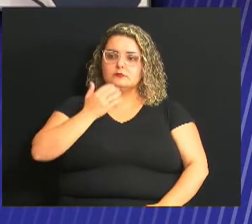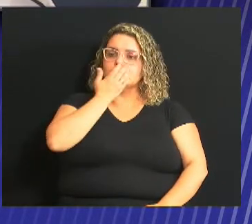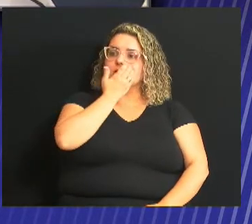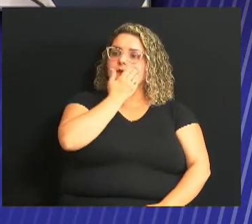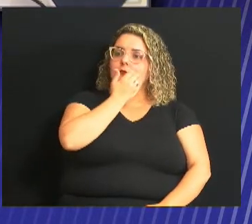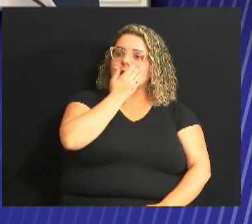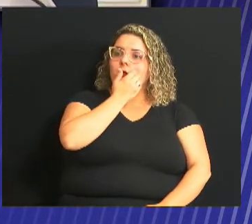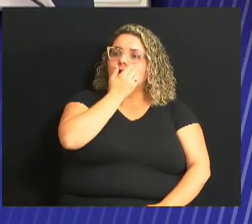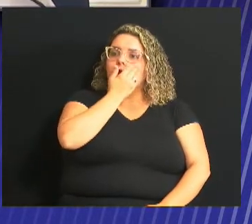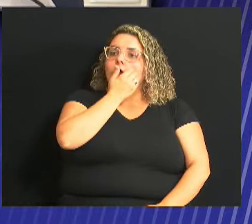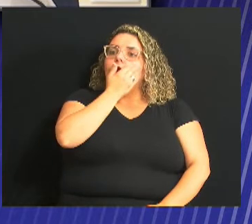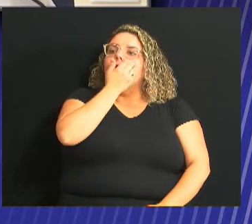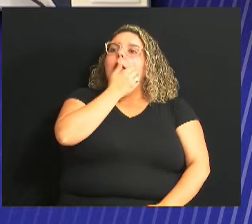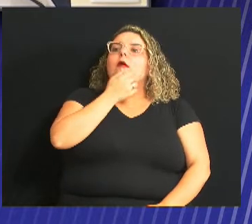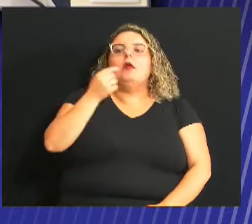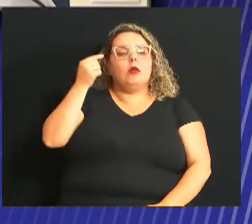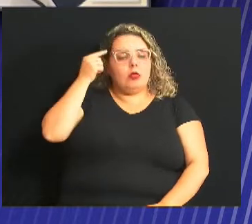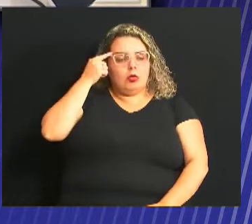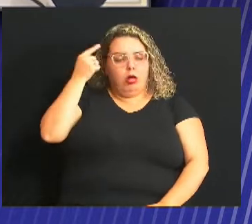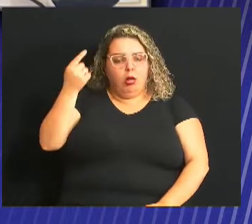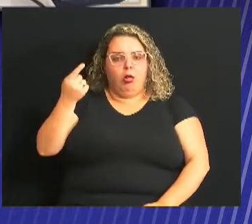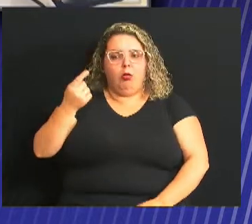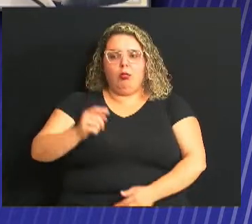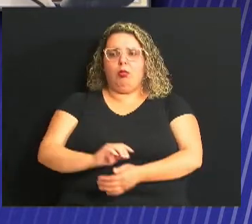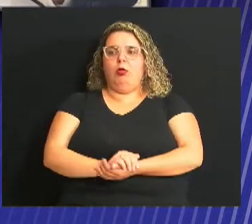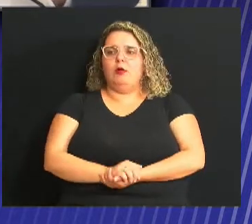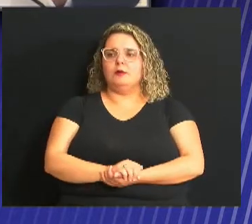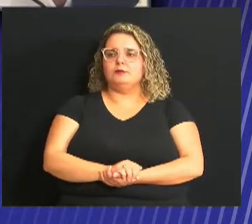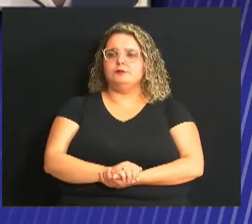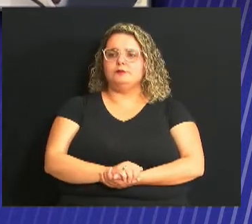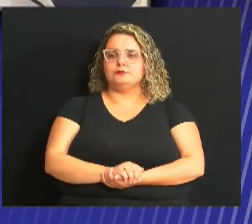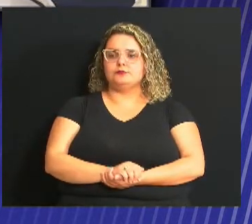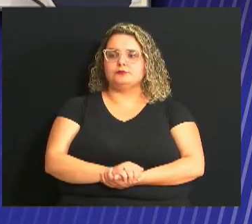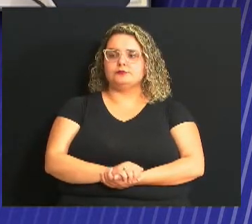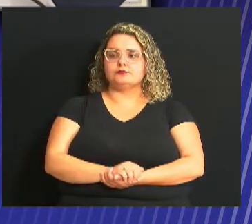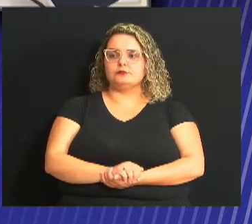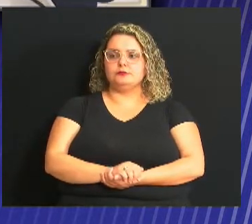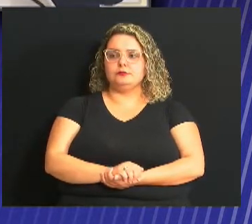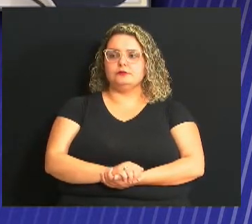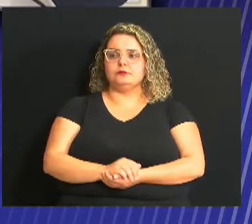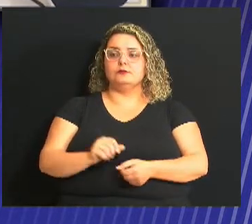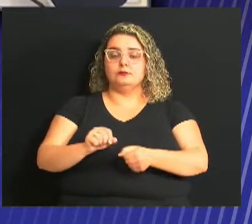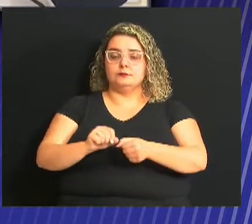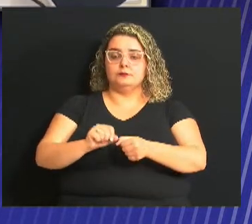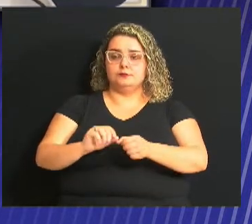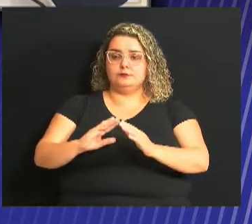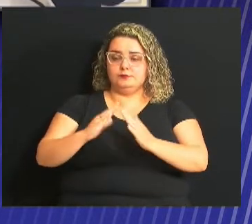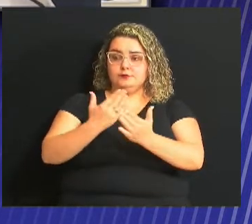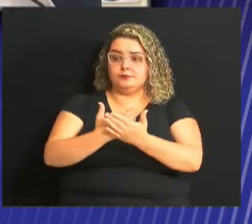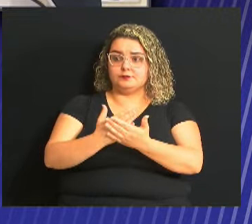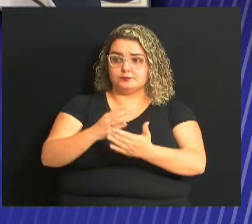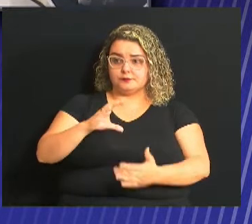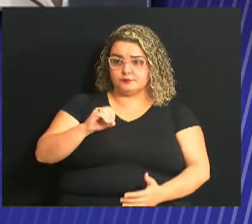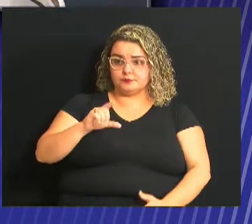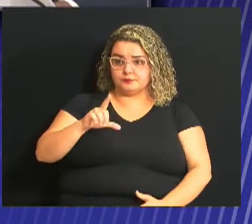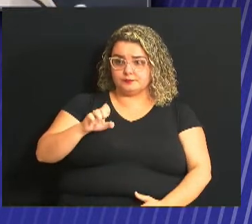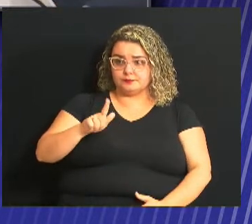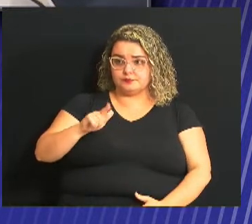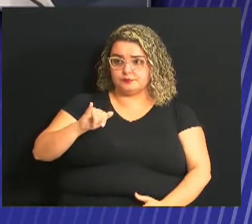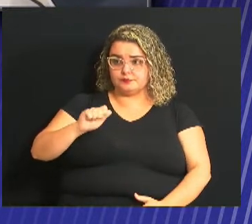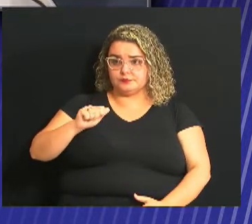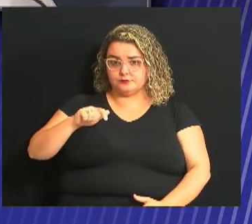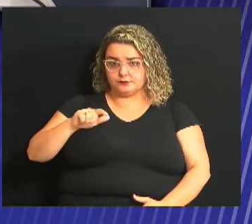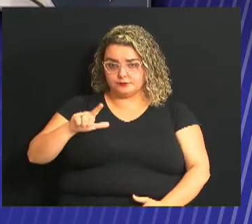Pensando nisso, quando ele fez o antigo colegial, ele fez uma complementação de mais 2